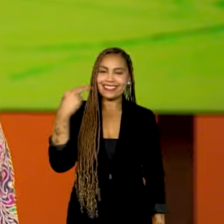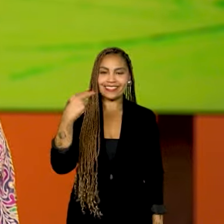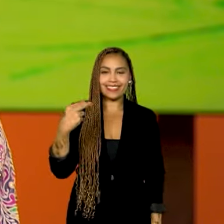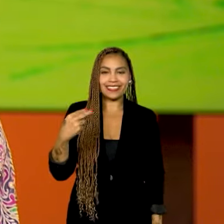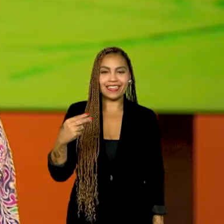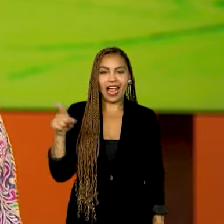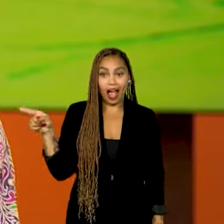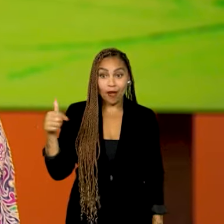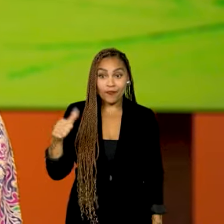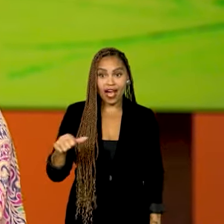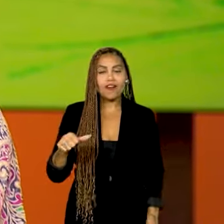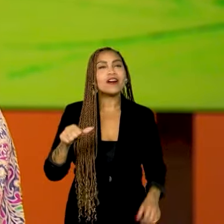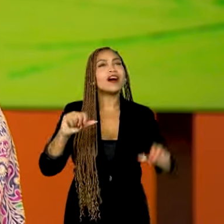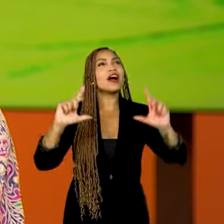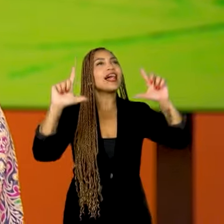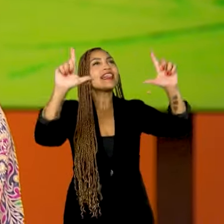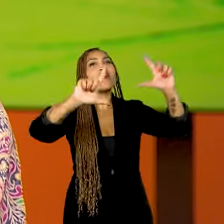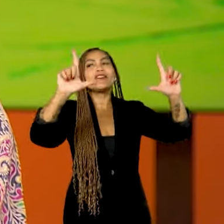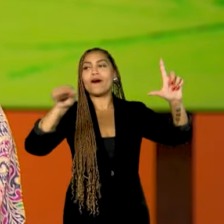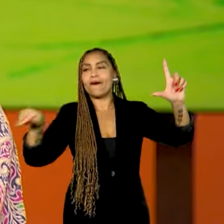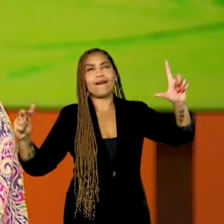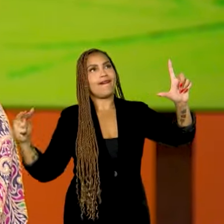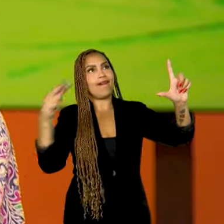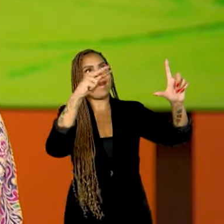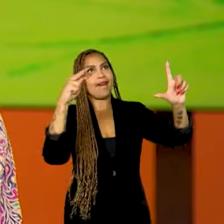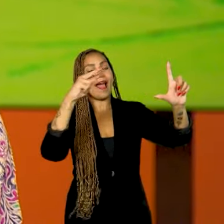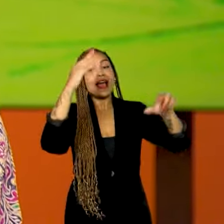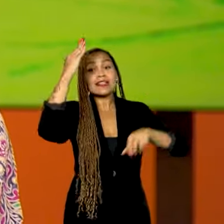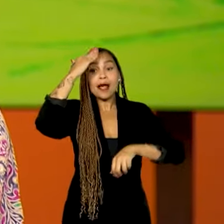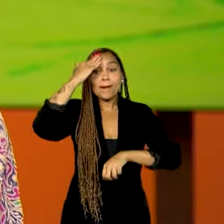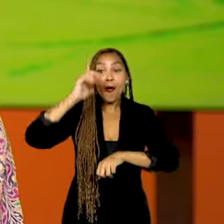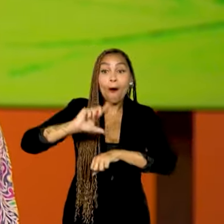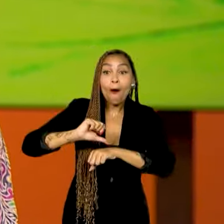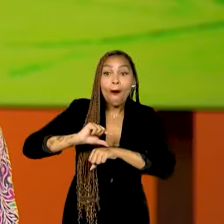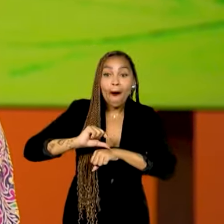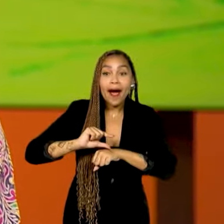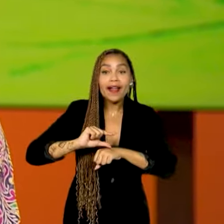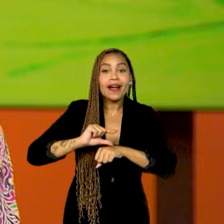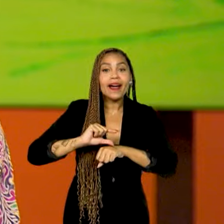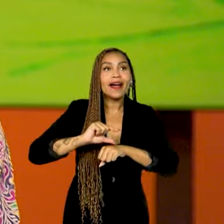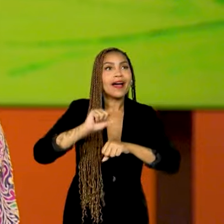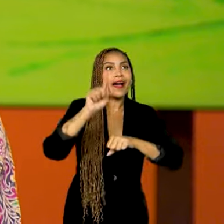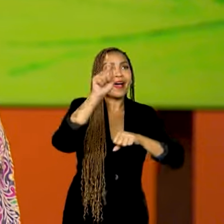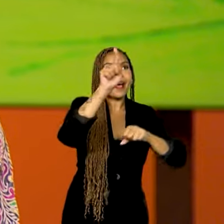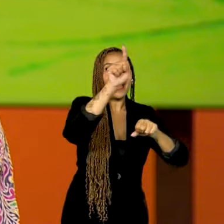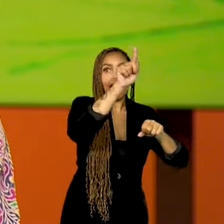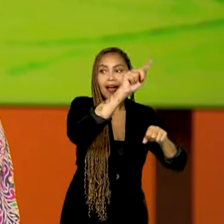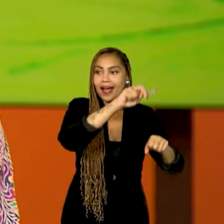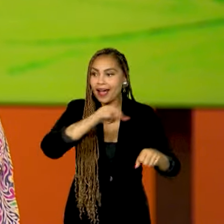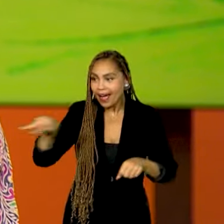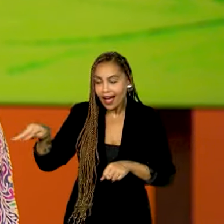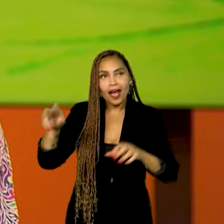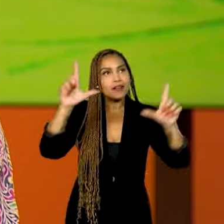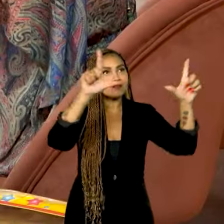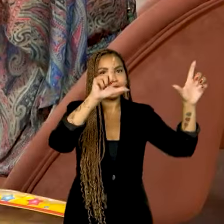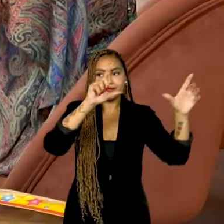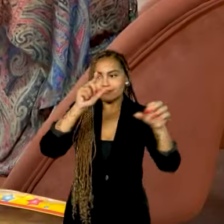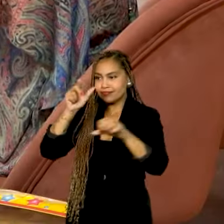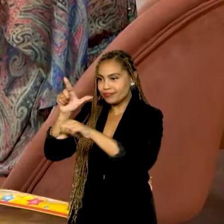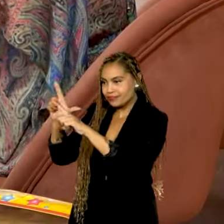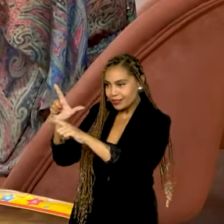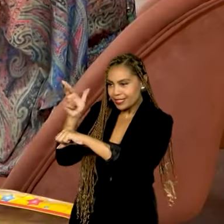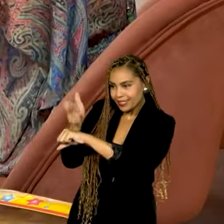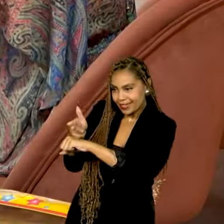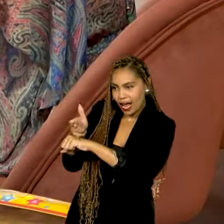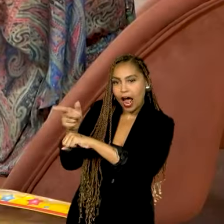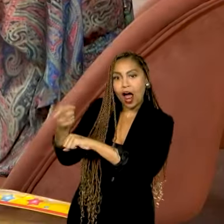ela ficava de olho no monitor pra saber o horário que ia cortar pra ela. Pra ela chorar. Poder, opa. Era a